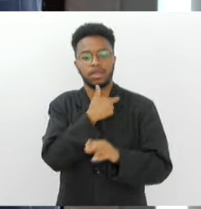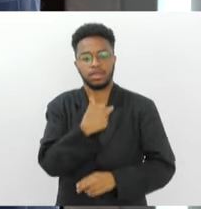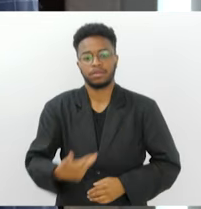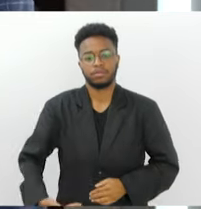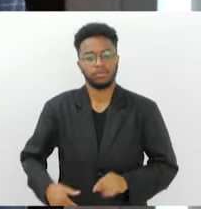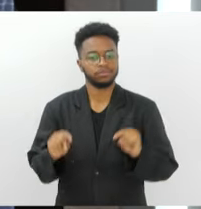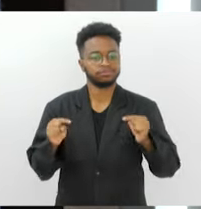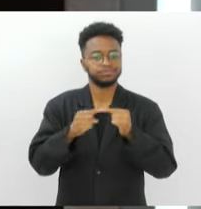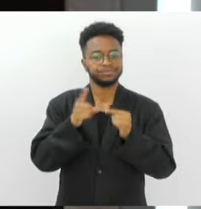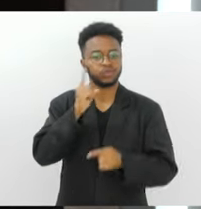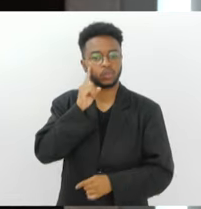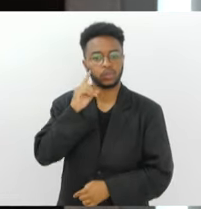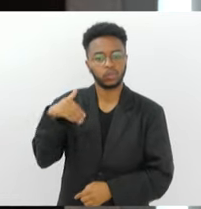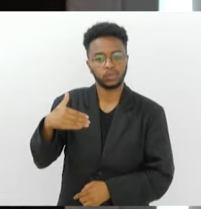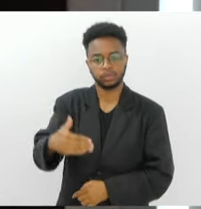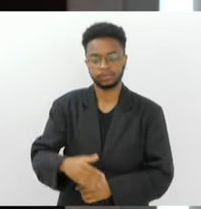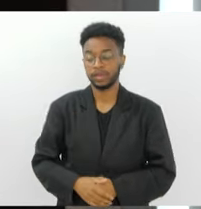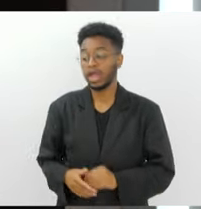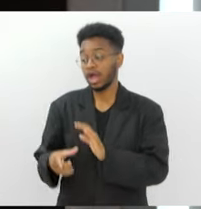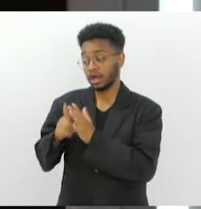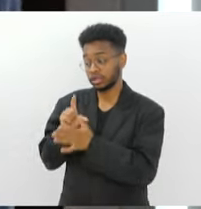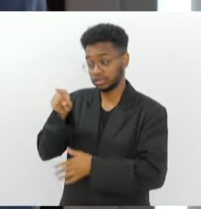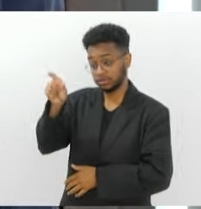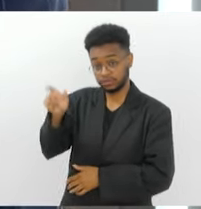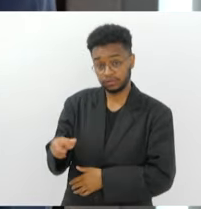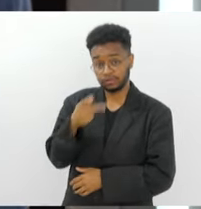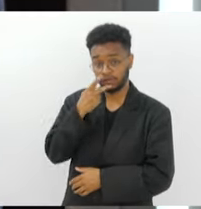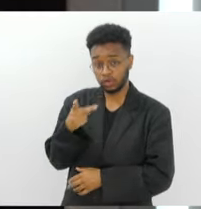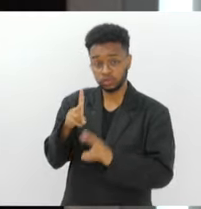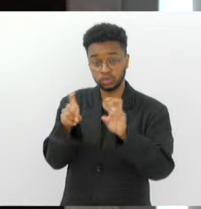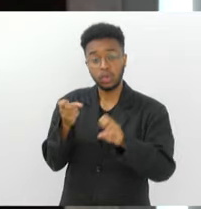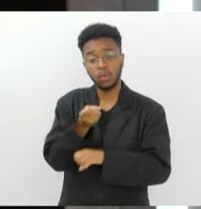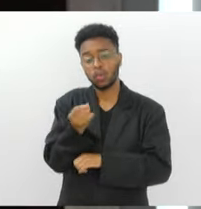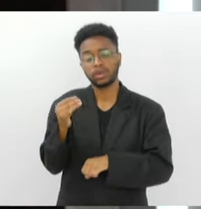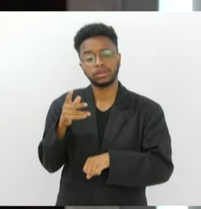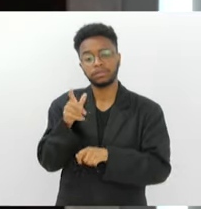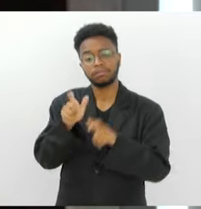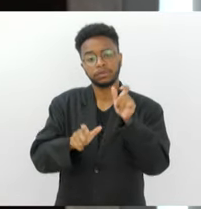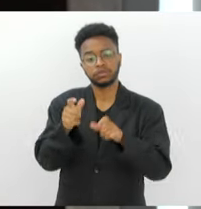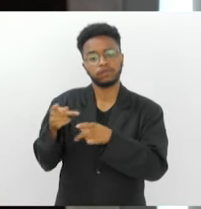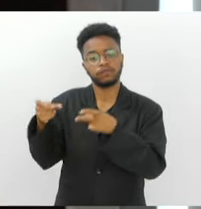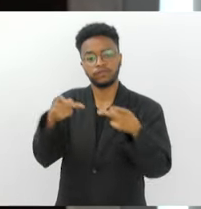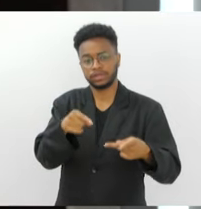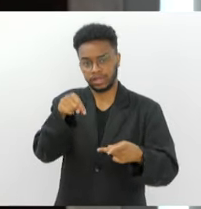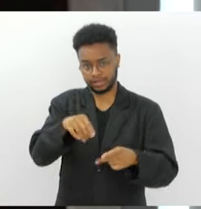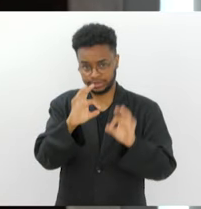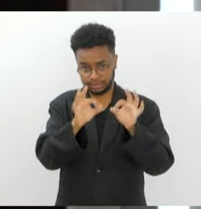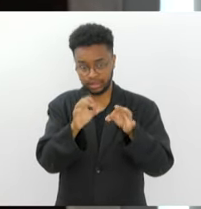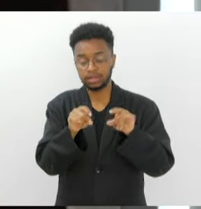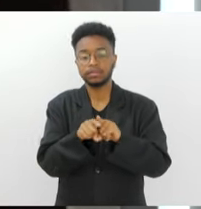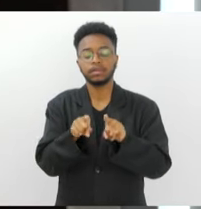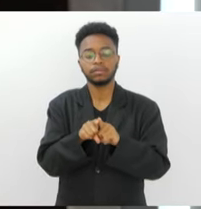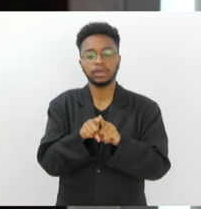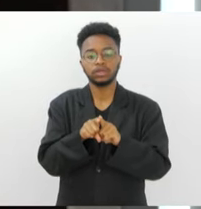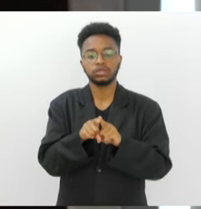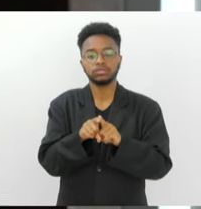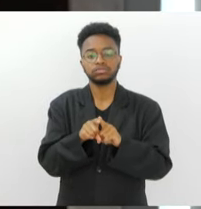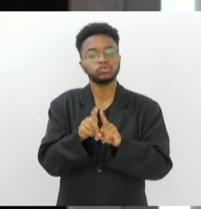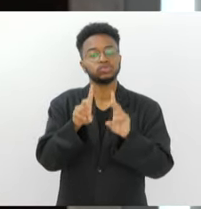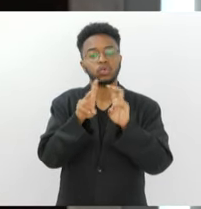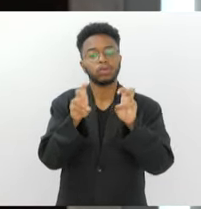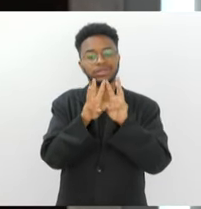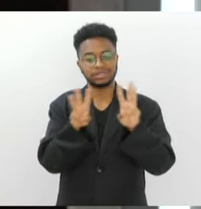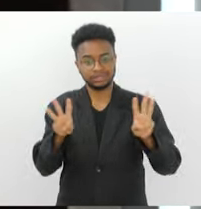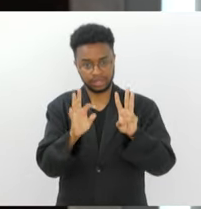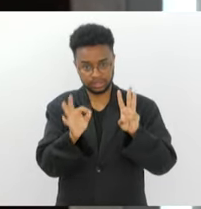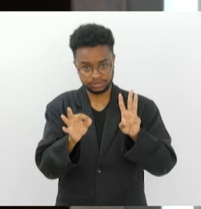no seu dia a dia. O senhor falou anteriormente a respeito da quantidade de pessoas que visitam aqui a Biblioteca Nacional e também através do site também.